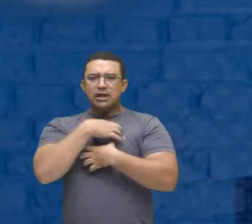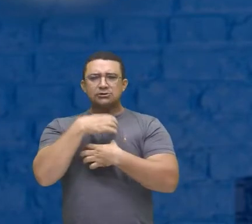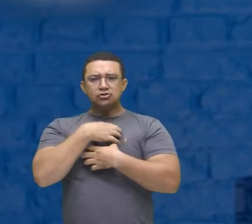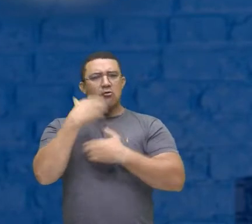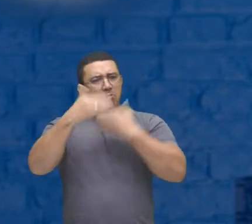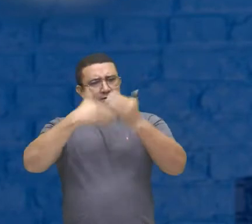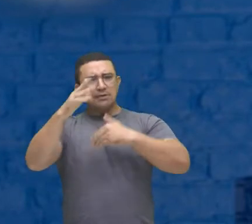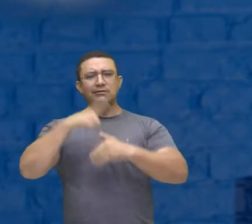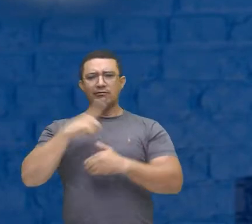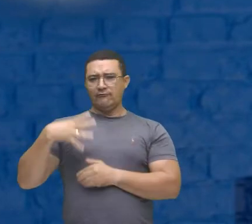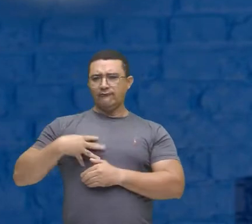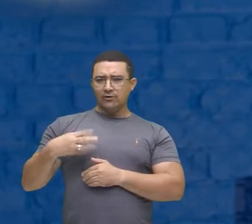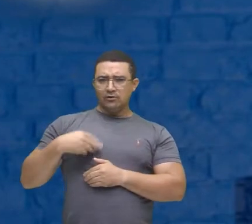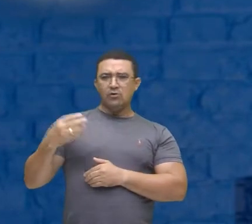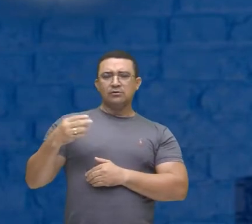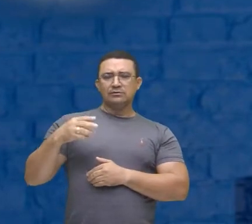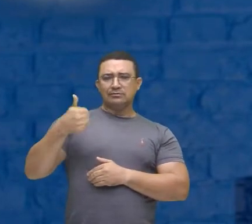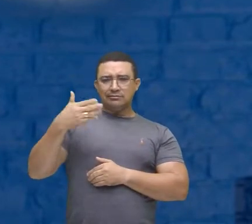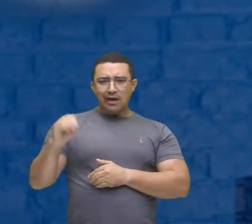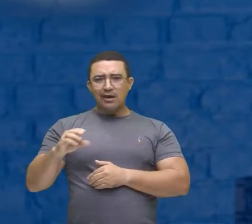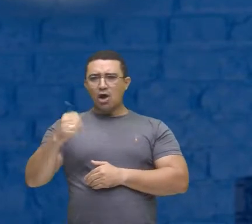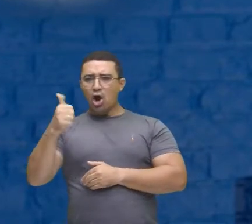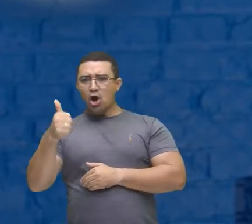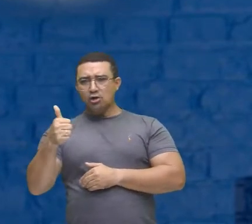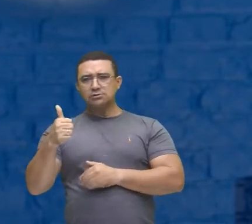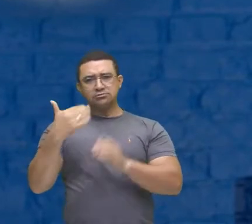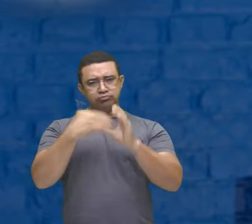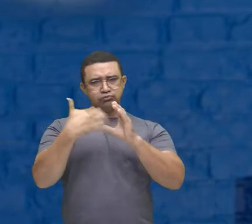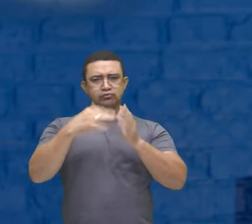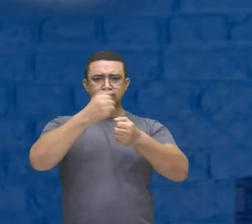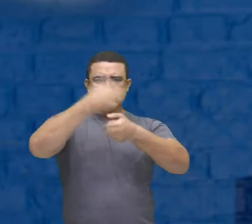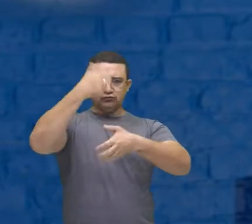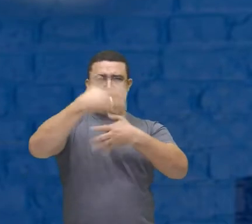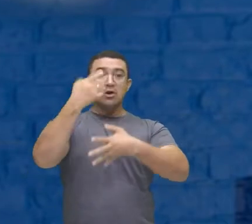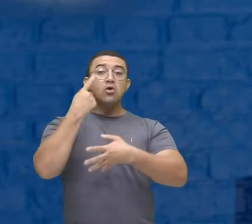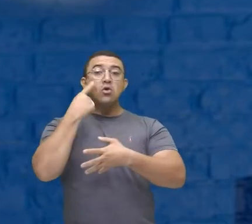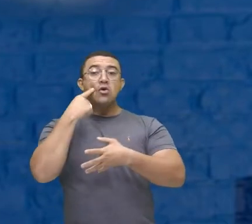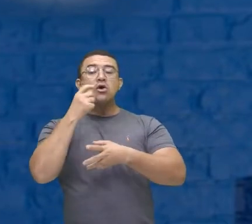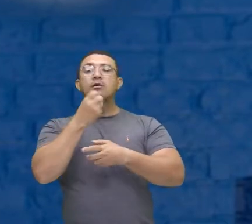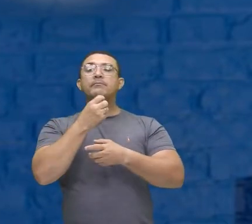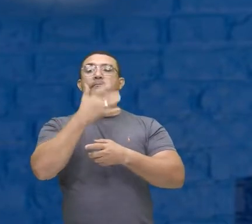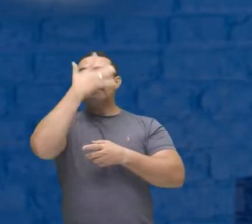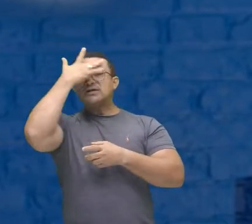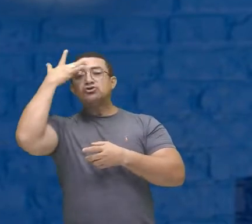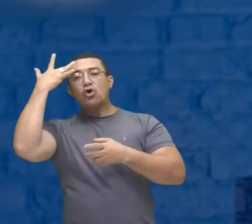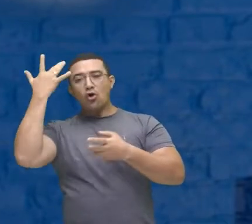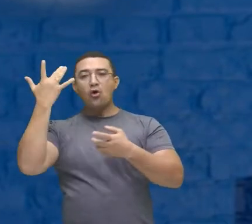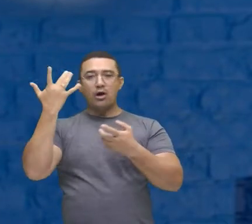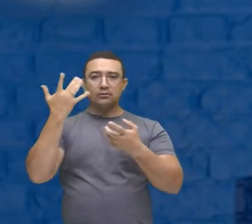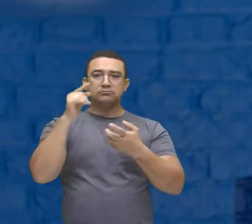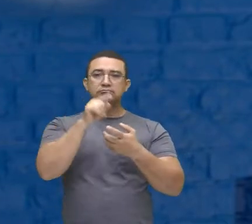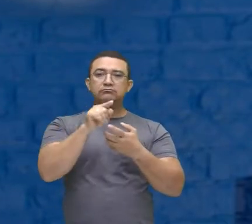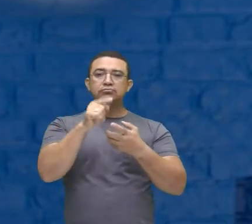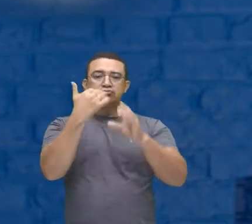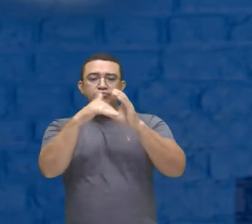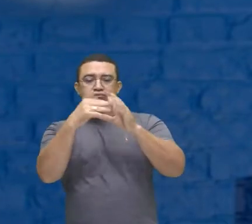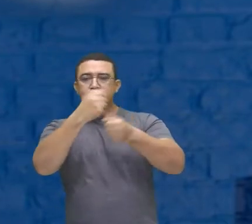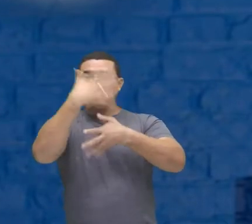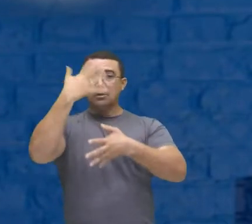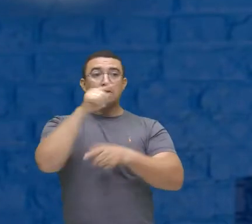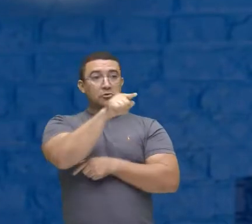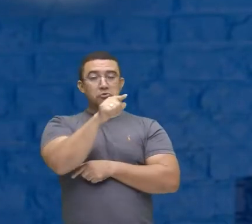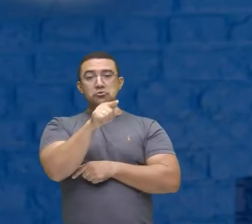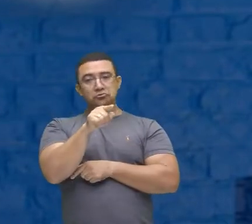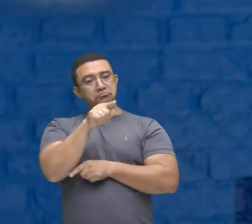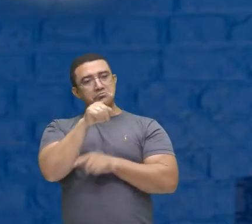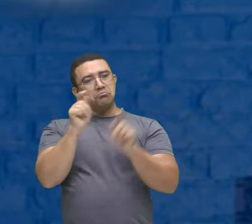12 anos, coloca a sua idade aí no chat para a gente saber quem é que está acompanhando. Esse bebê continua crescendo e esse bebê pode ser você aí que está